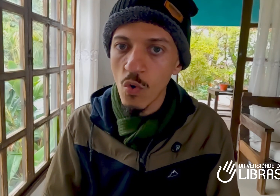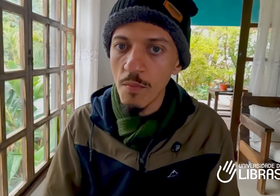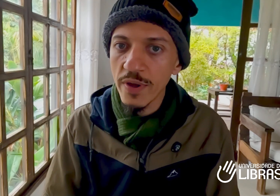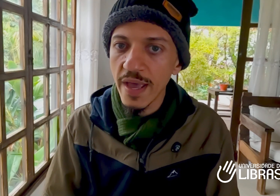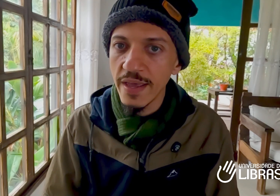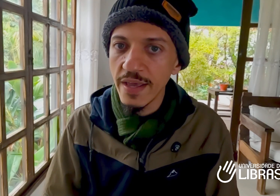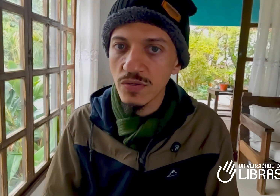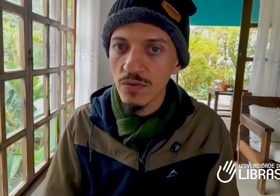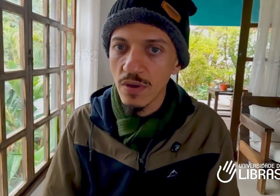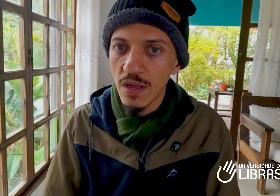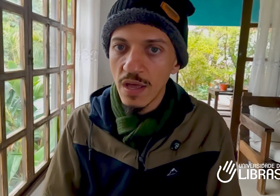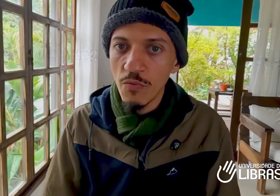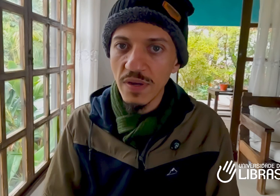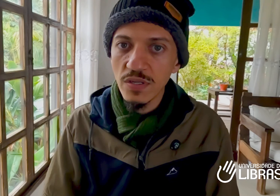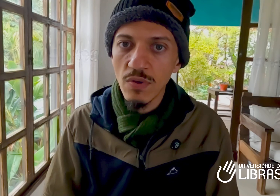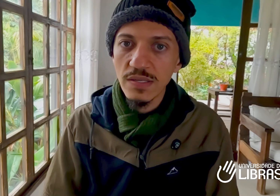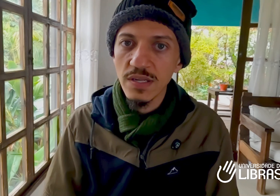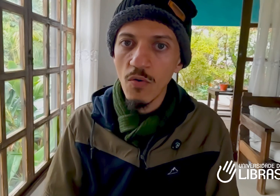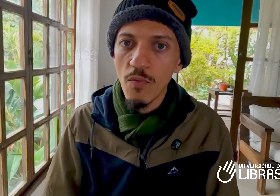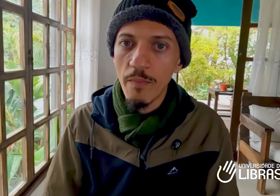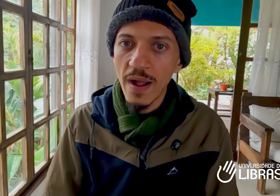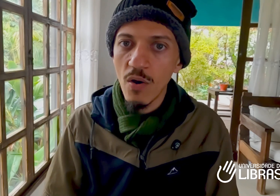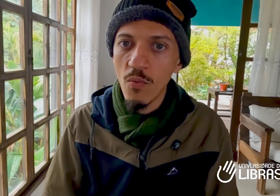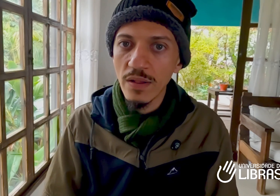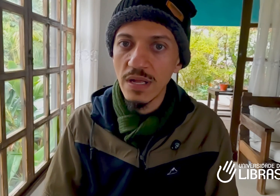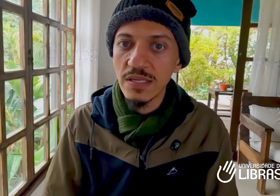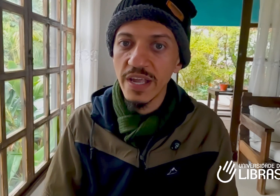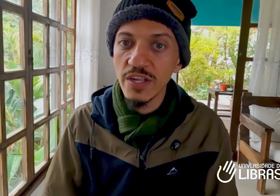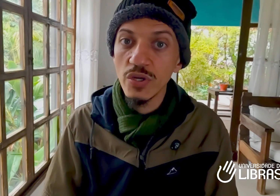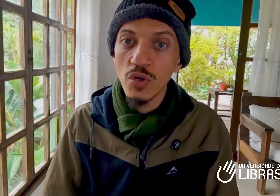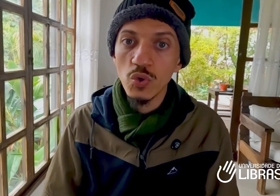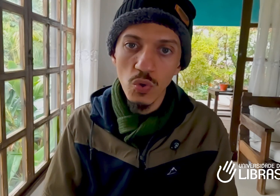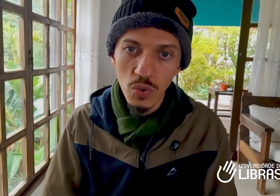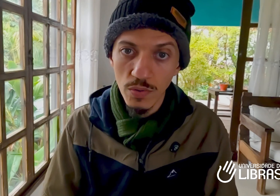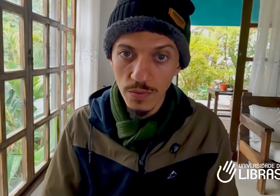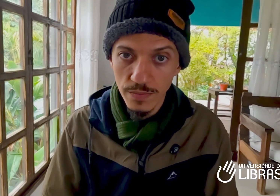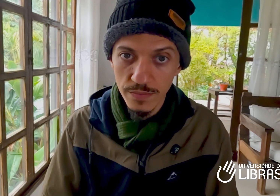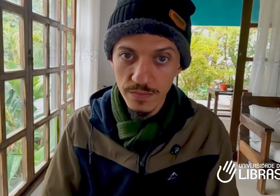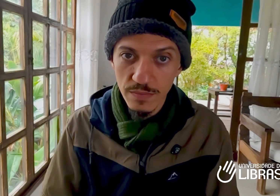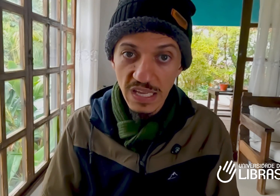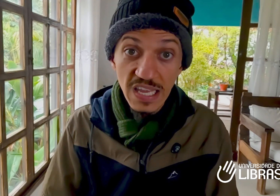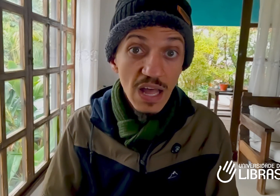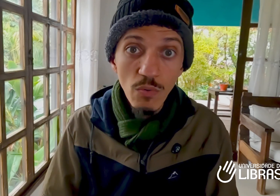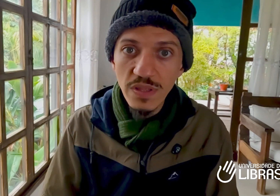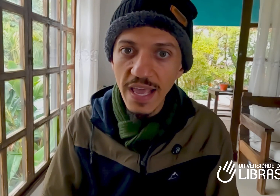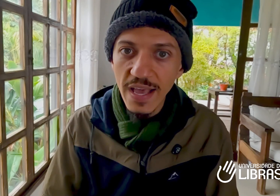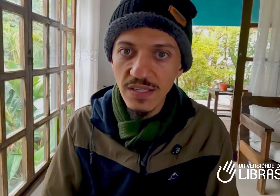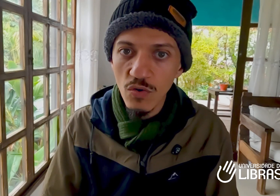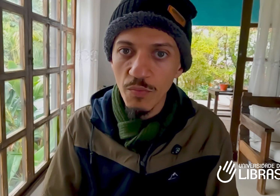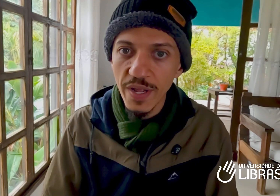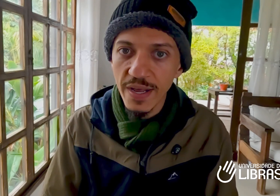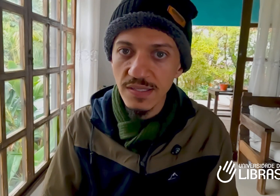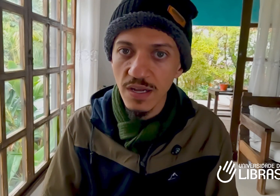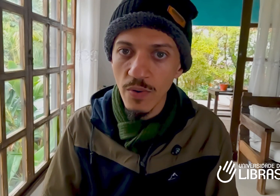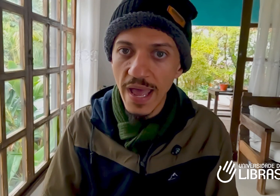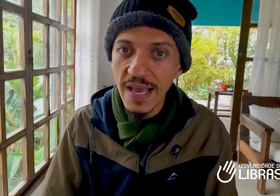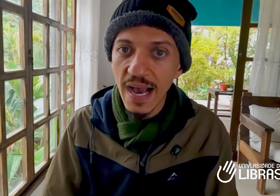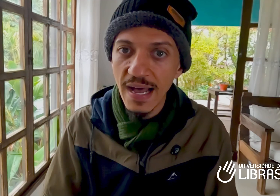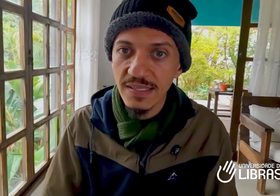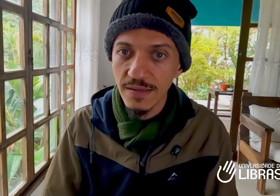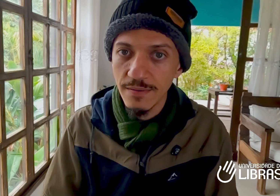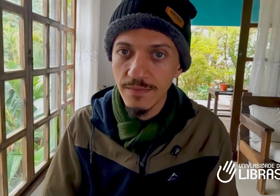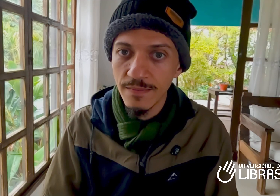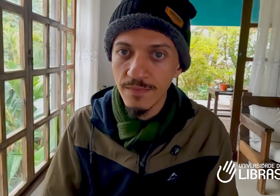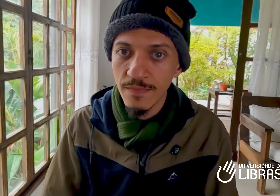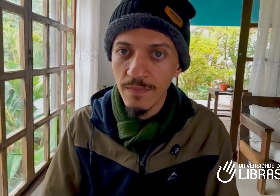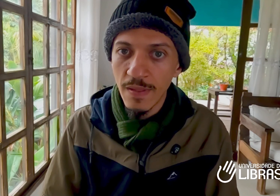então como que é isso numa situação para um adolescente surdo, que não tem essa comunicação em